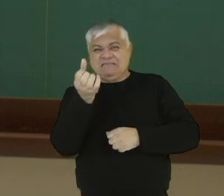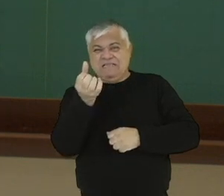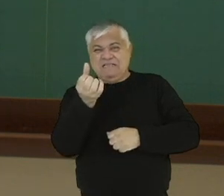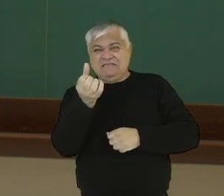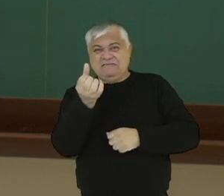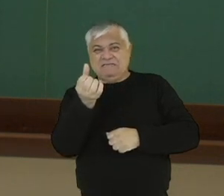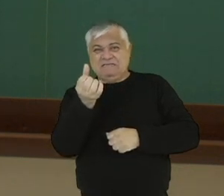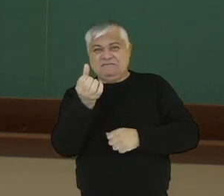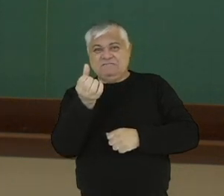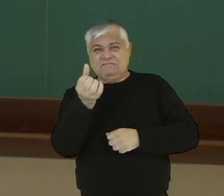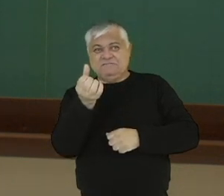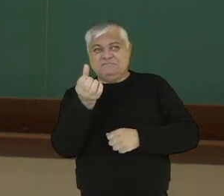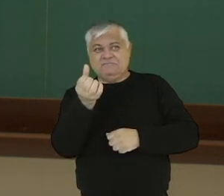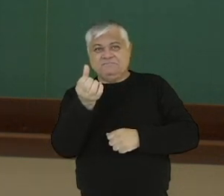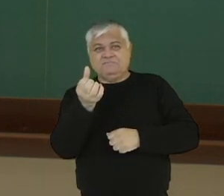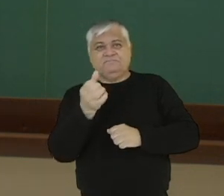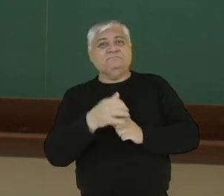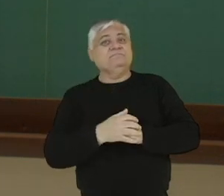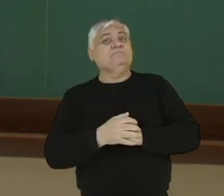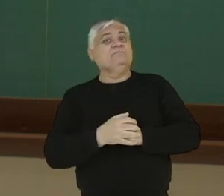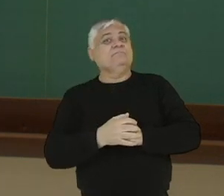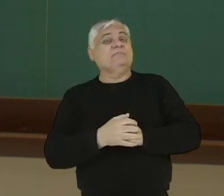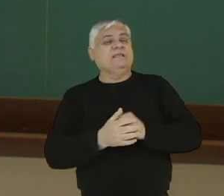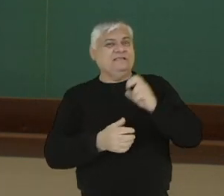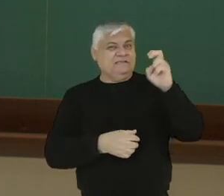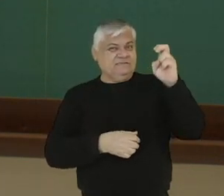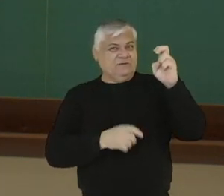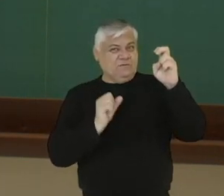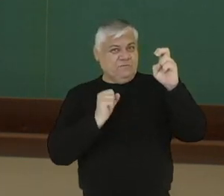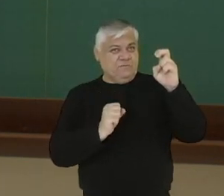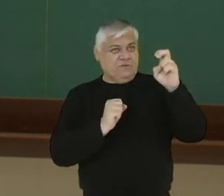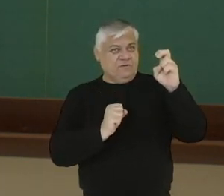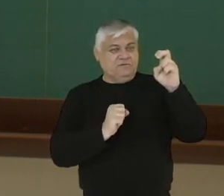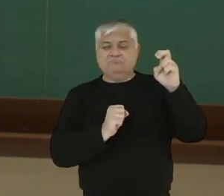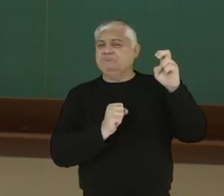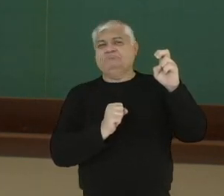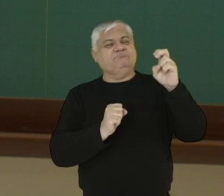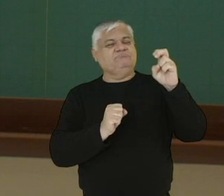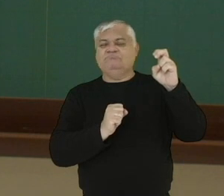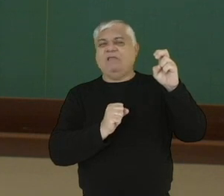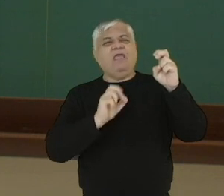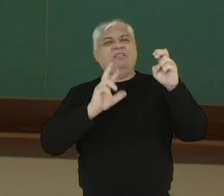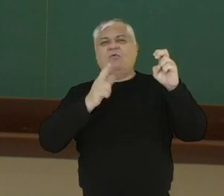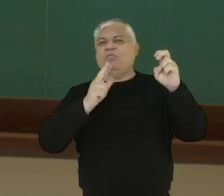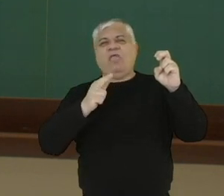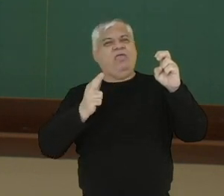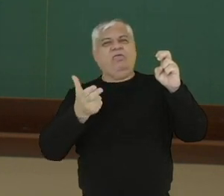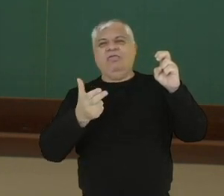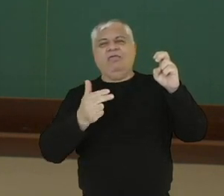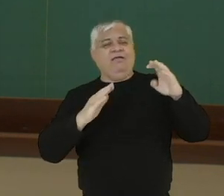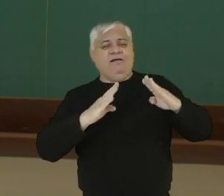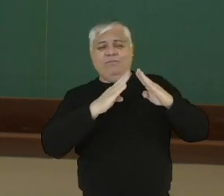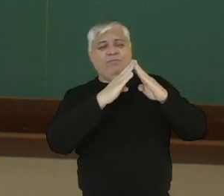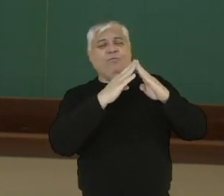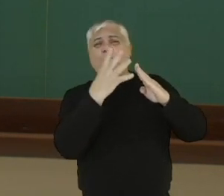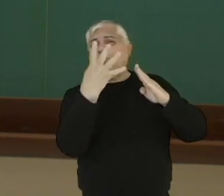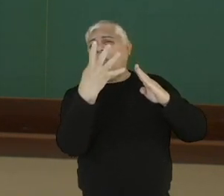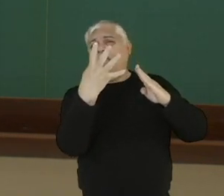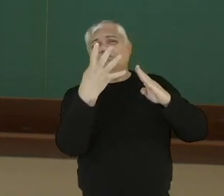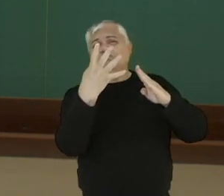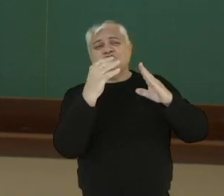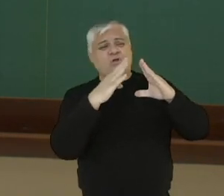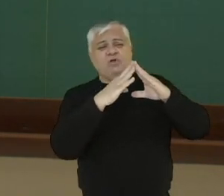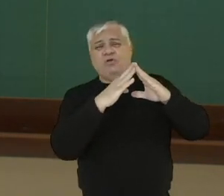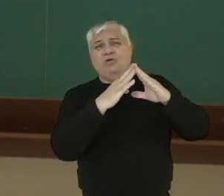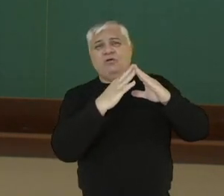6. E o 5 pode aparecer? Não também. Por quê? Porque para aparecer o 5, no tetraedro teria que ter